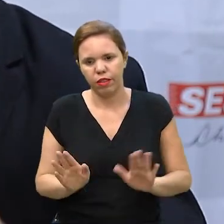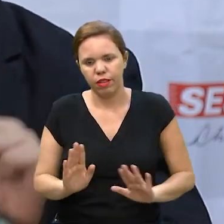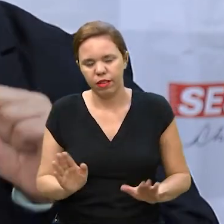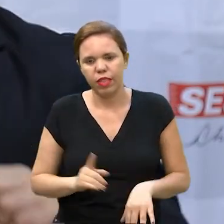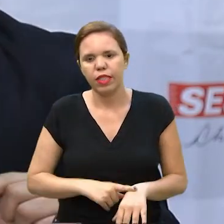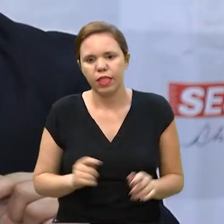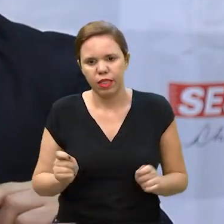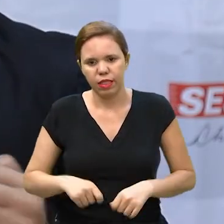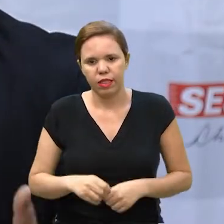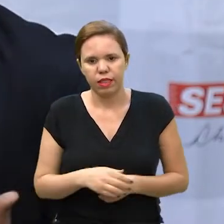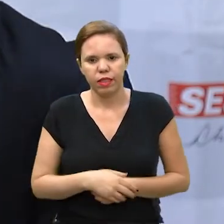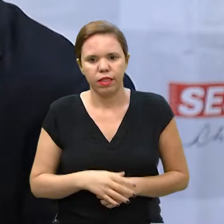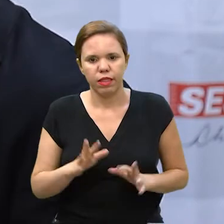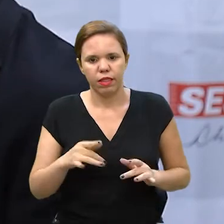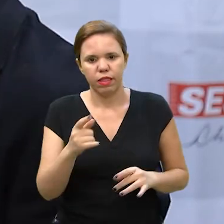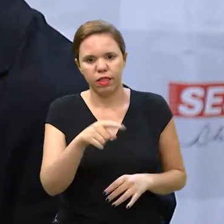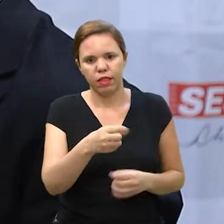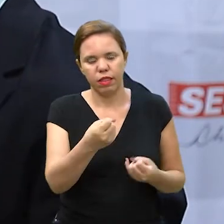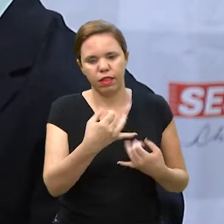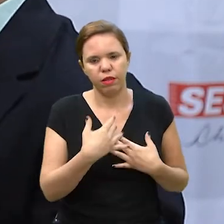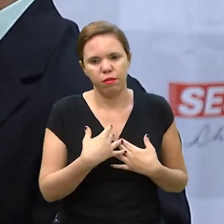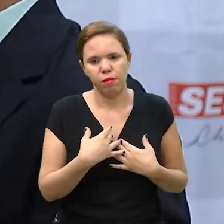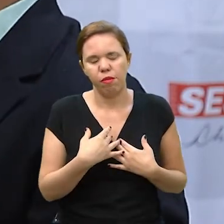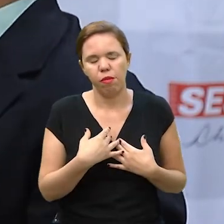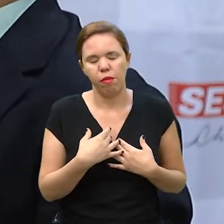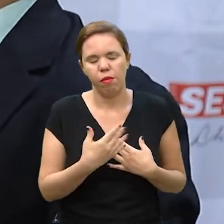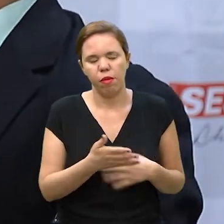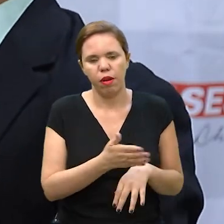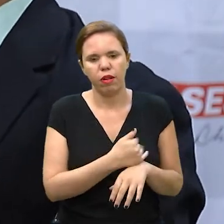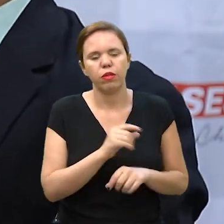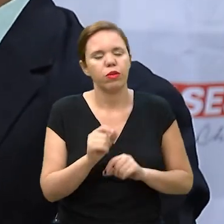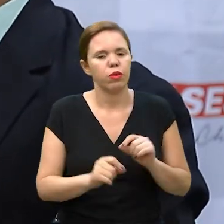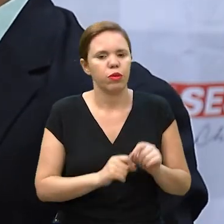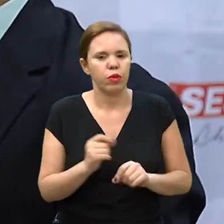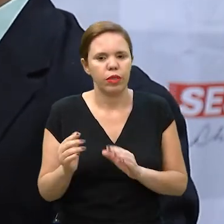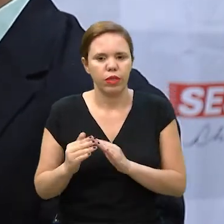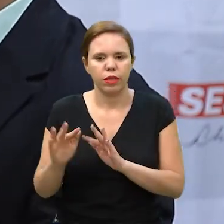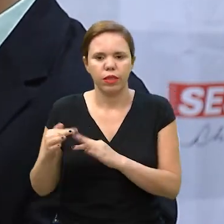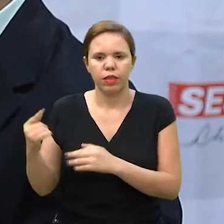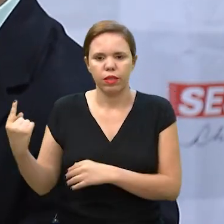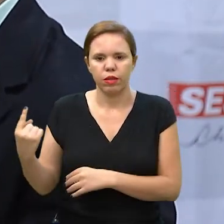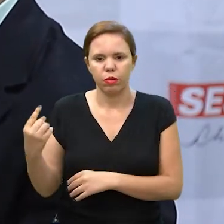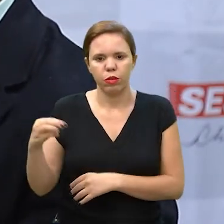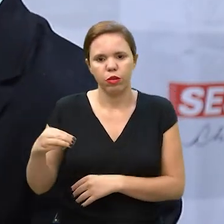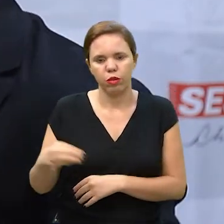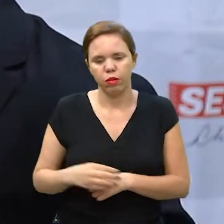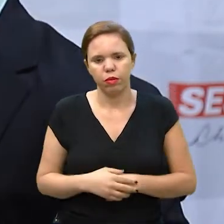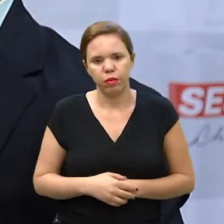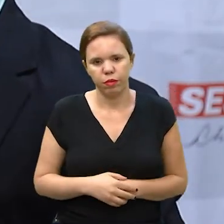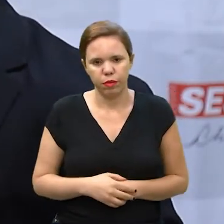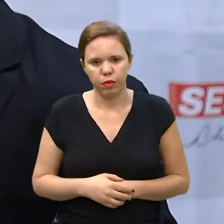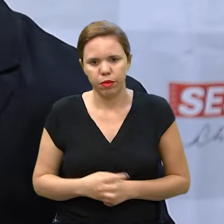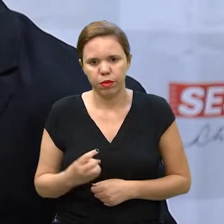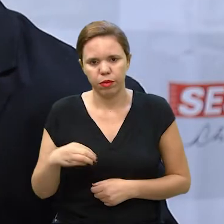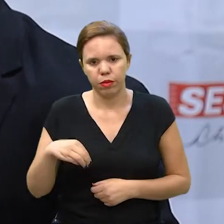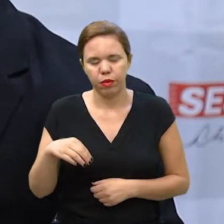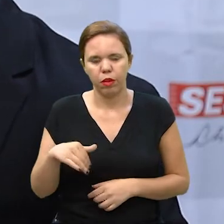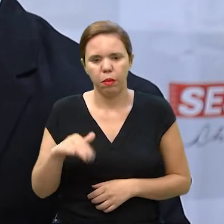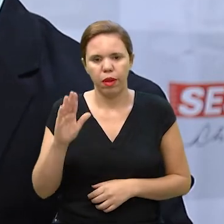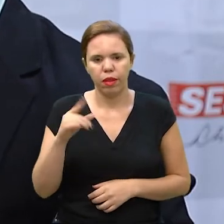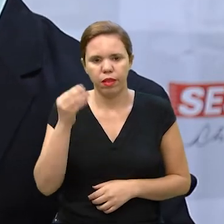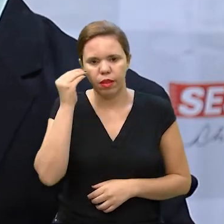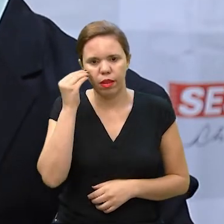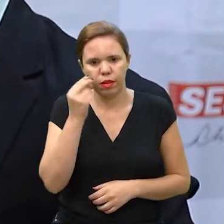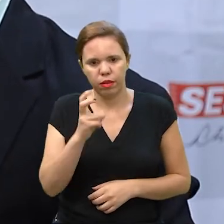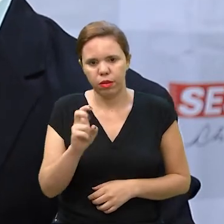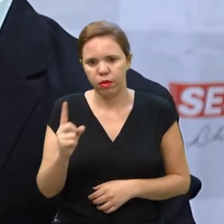tempo então. O namorado estava me contando que... em casa, passou por um minuto, né? Um minuto. O último teste deu